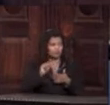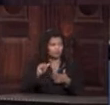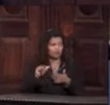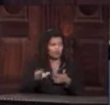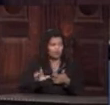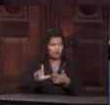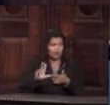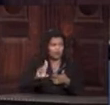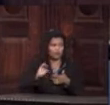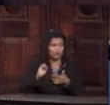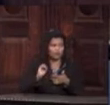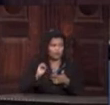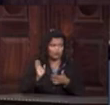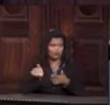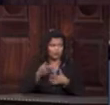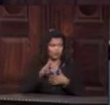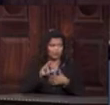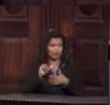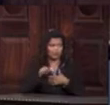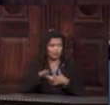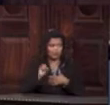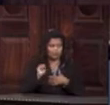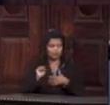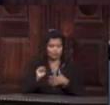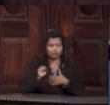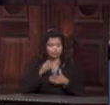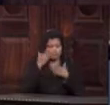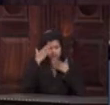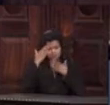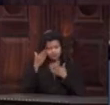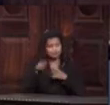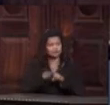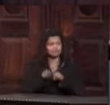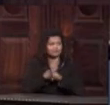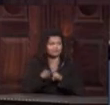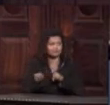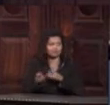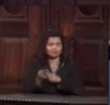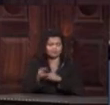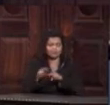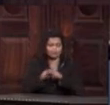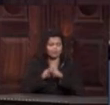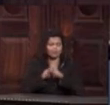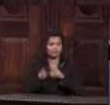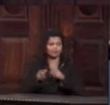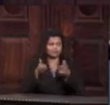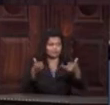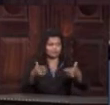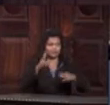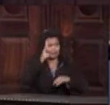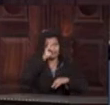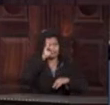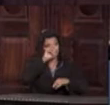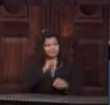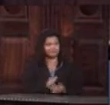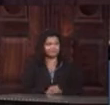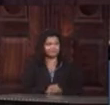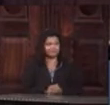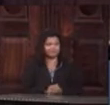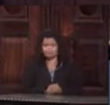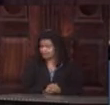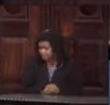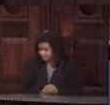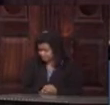com a presidenta dilma rousseff os deputados do pt serão recebidos por ela aqui no rio de janeiro antes do ato é nbi mas quero